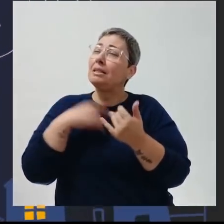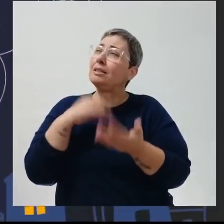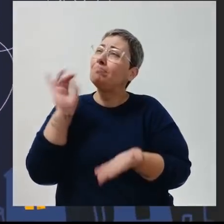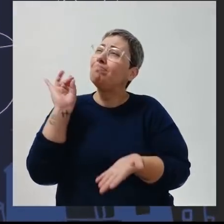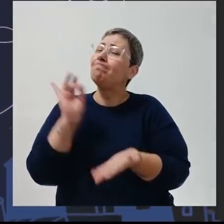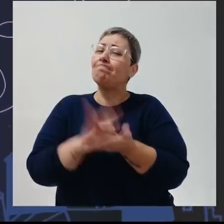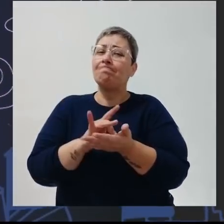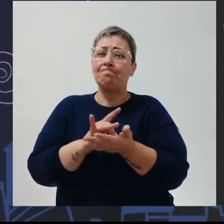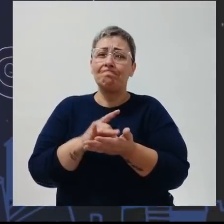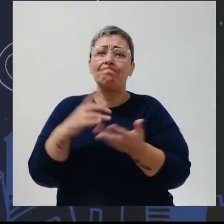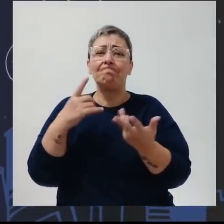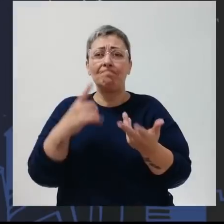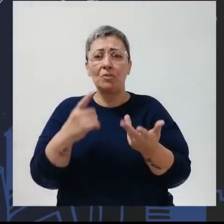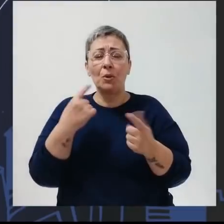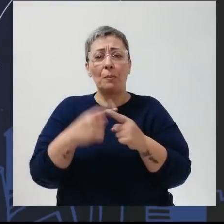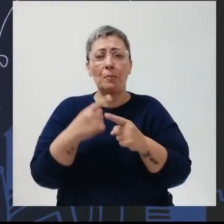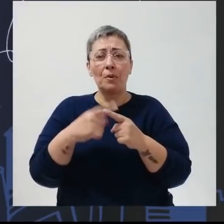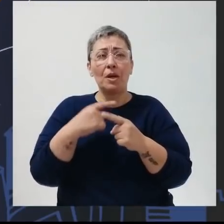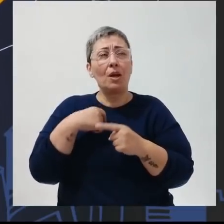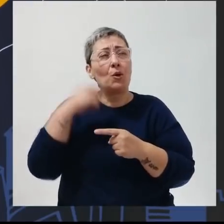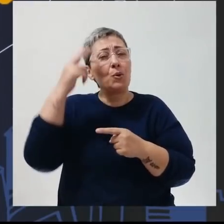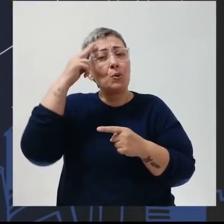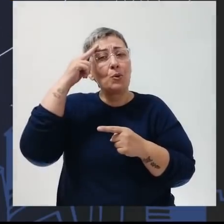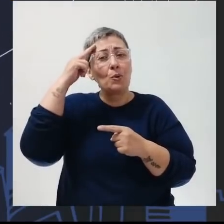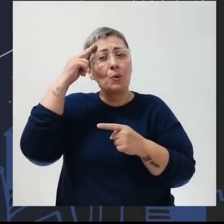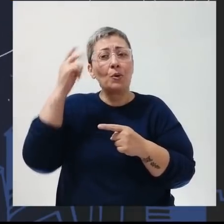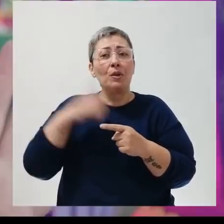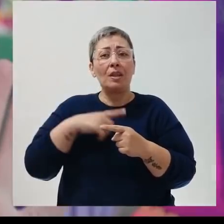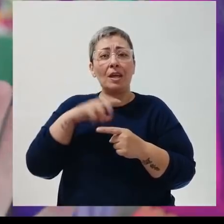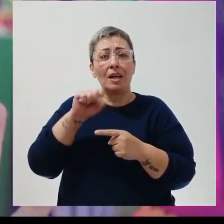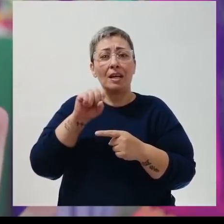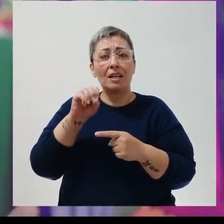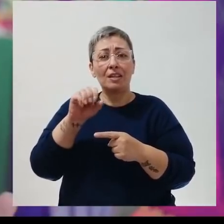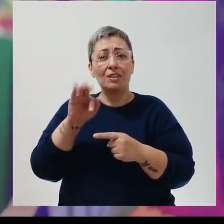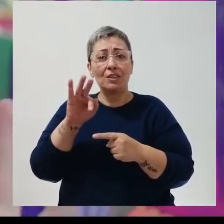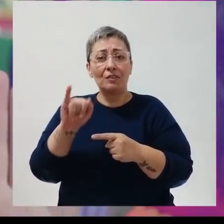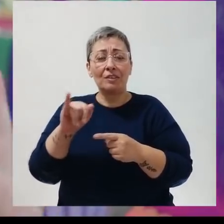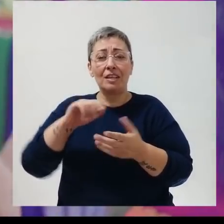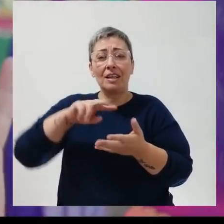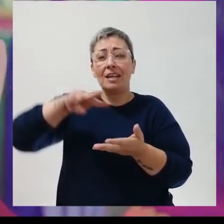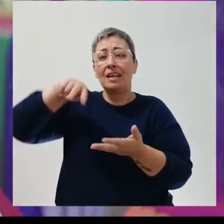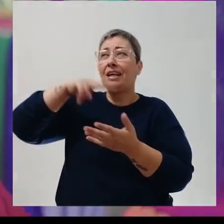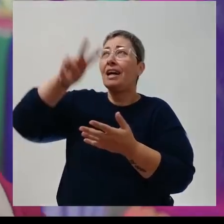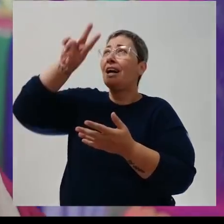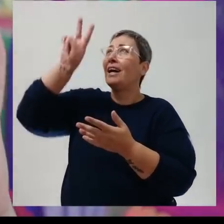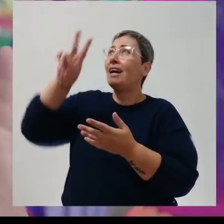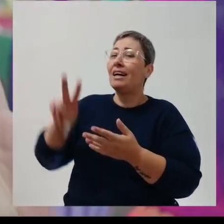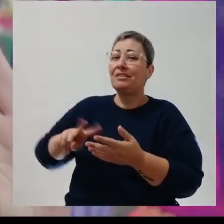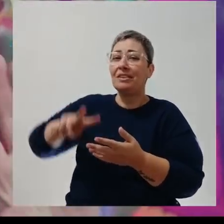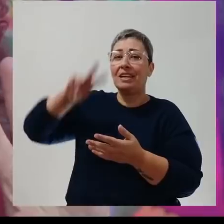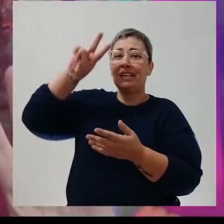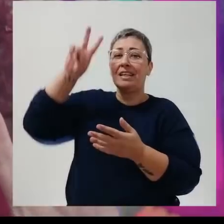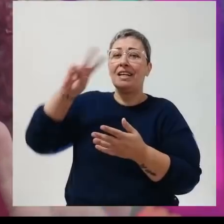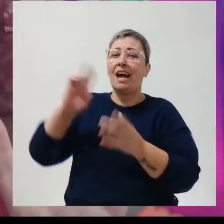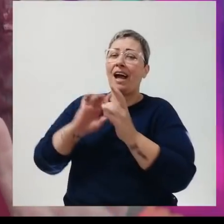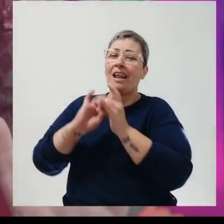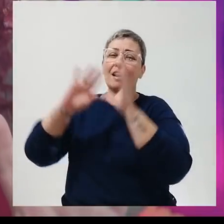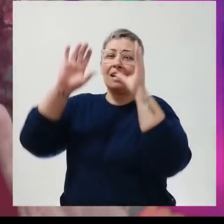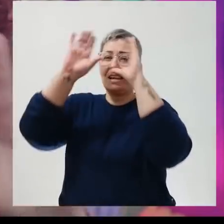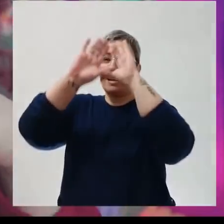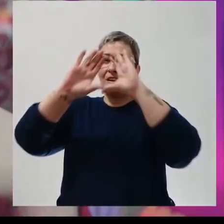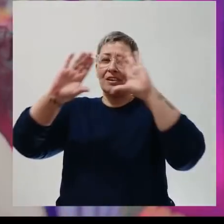real, porque no sonho a Sophie dançava em liberdade pelos